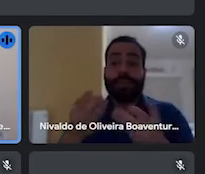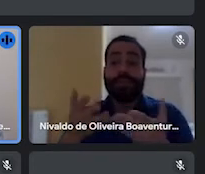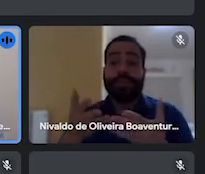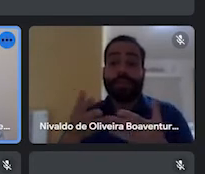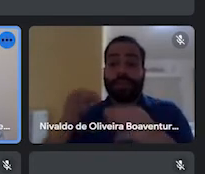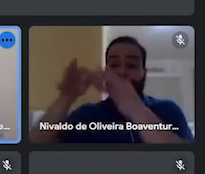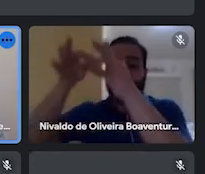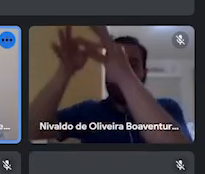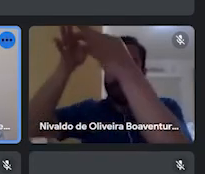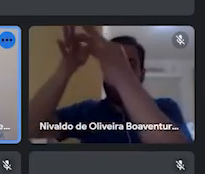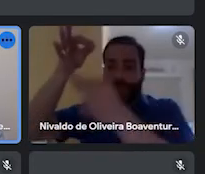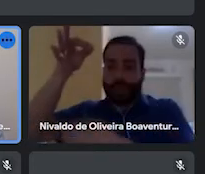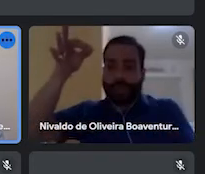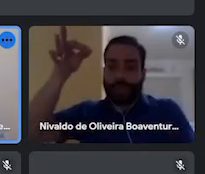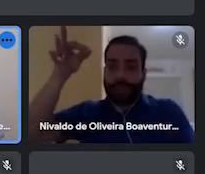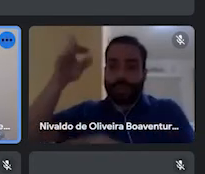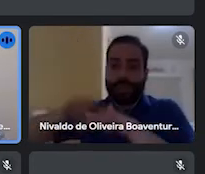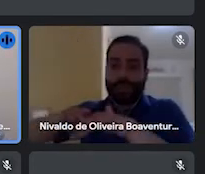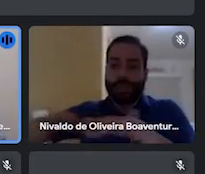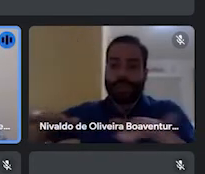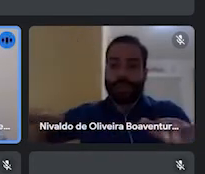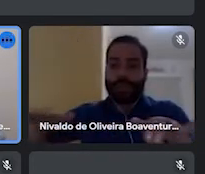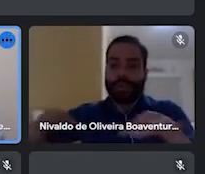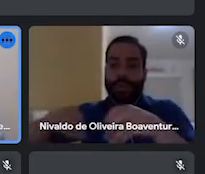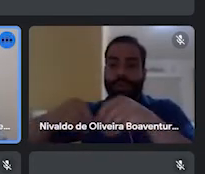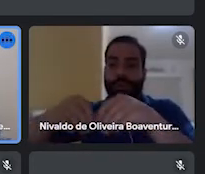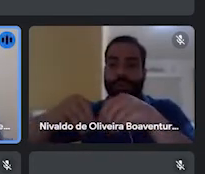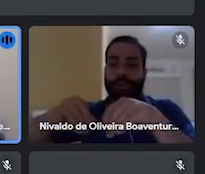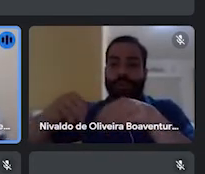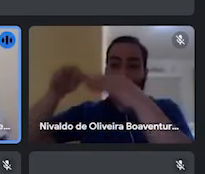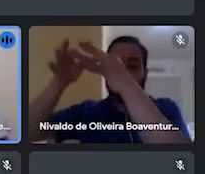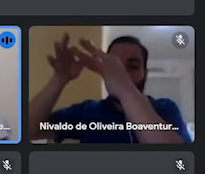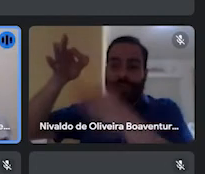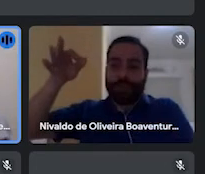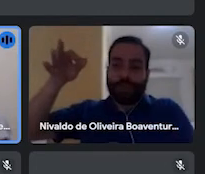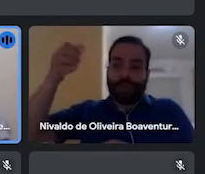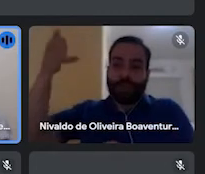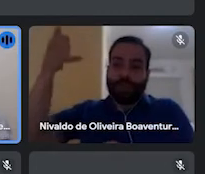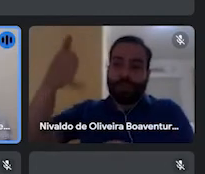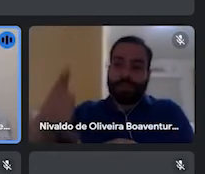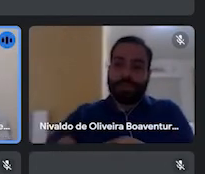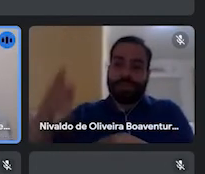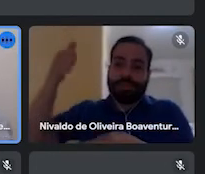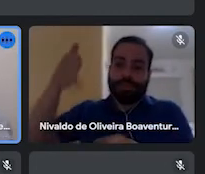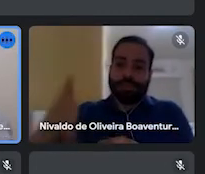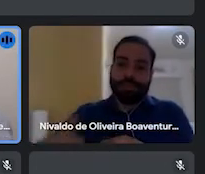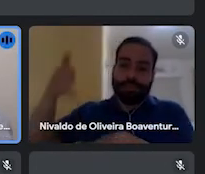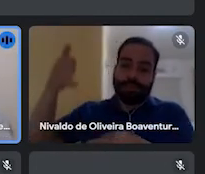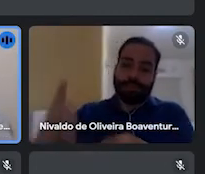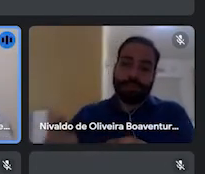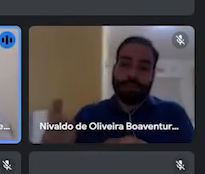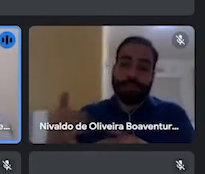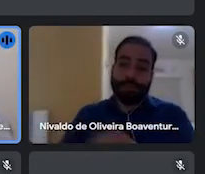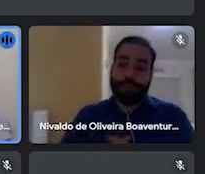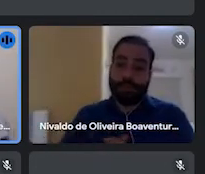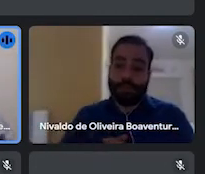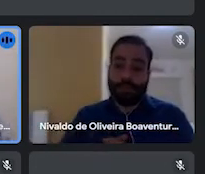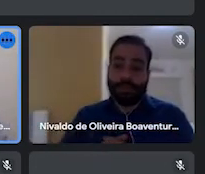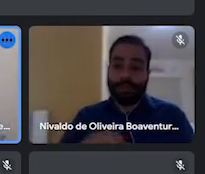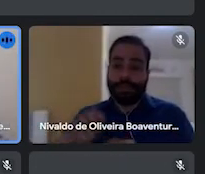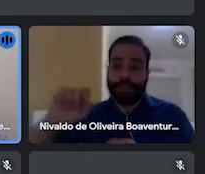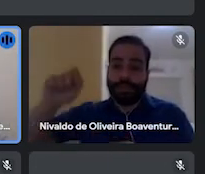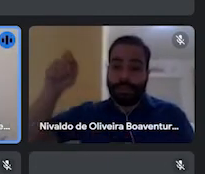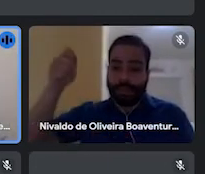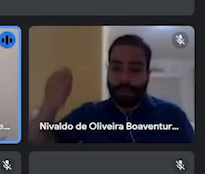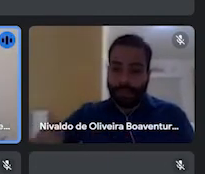deste momento. O que existe uma diferença entre desligada